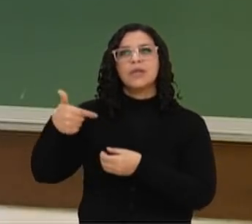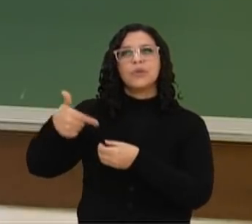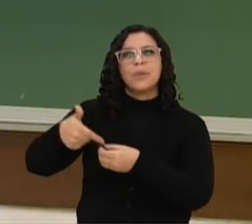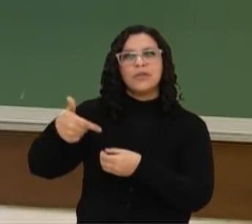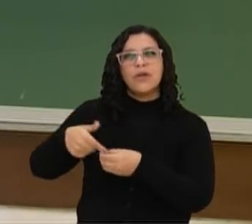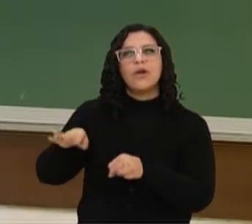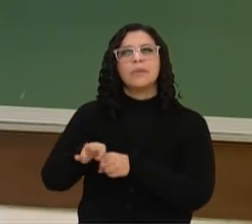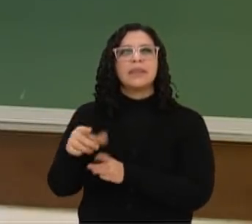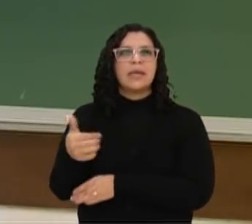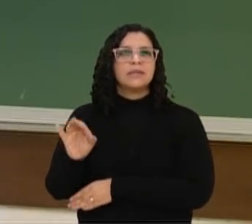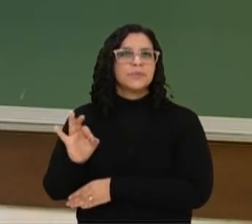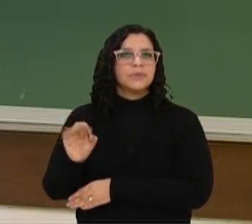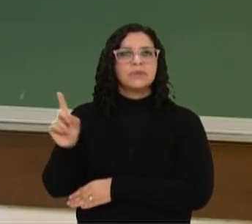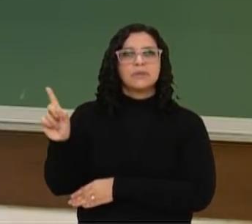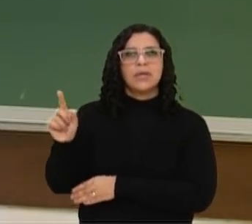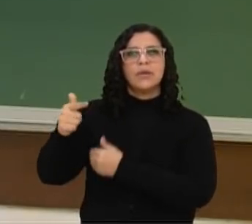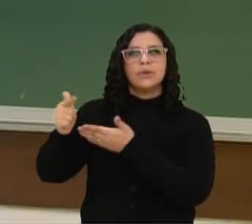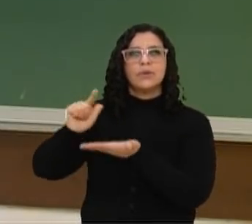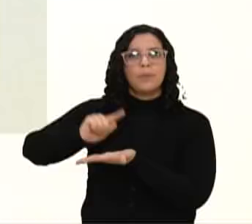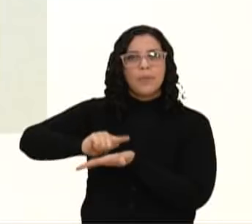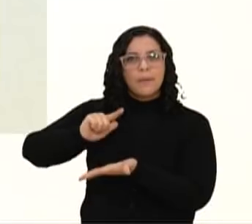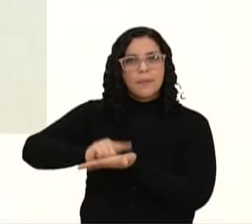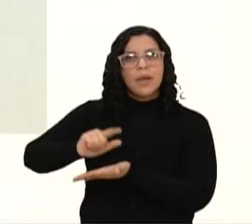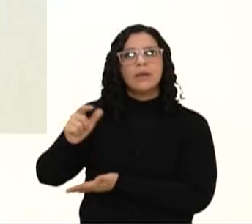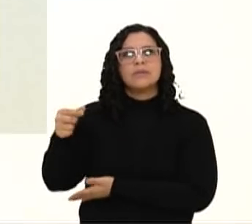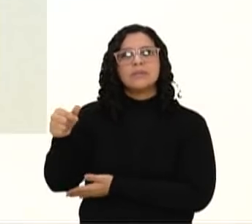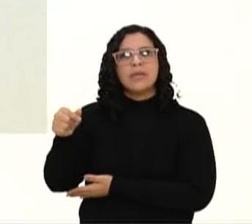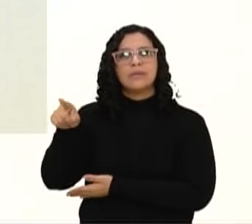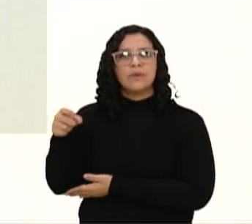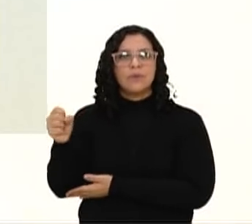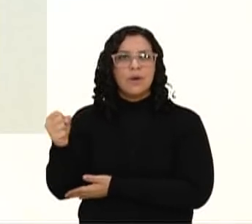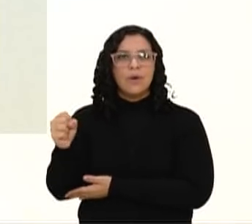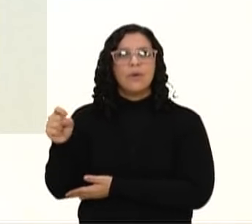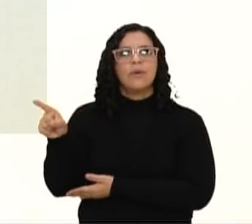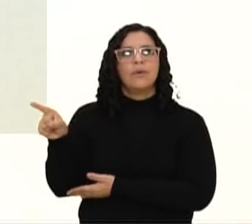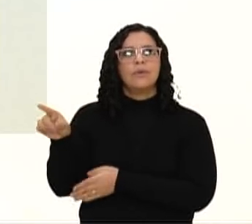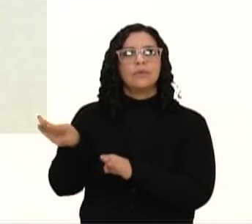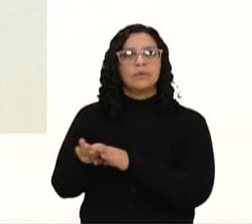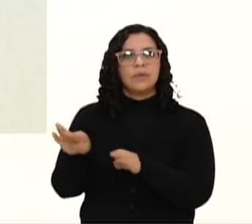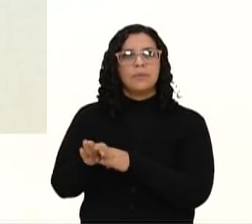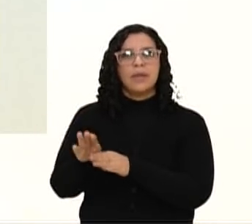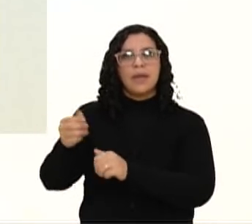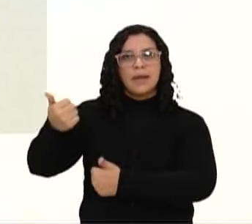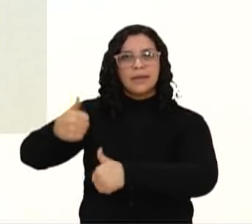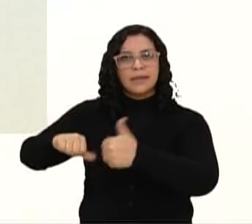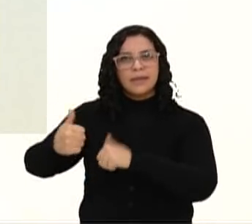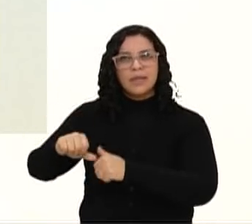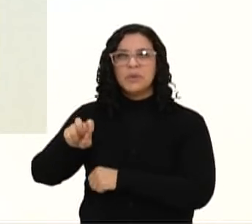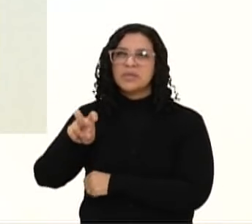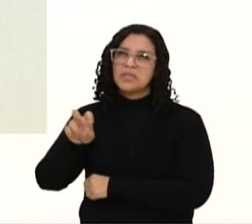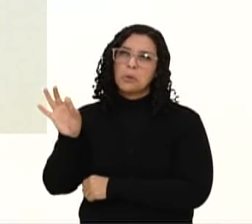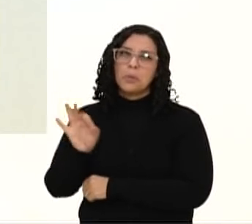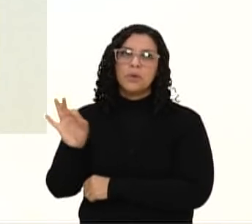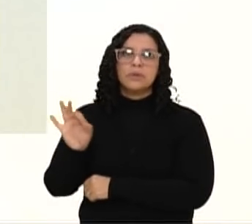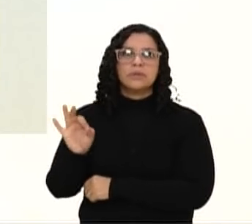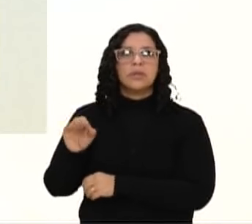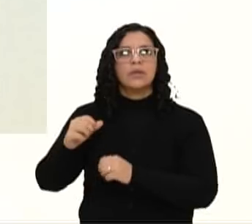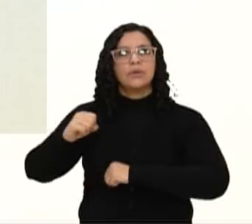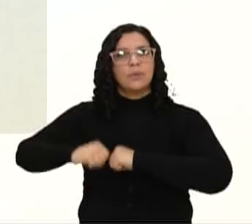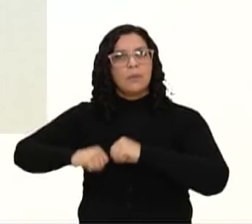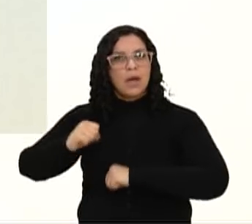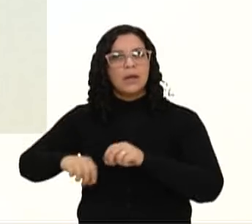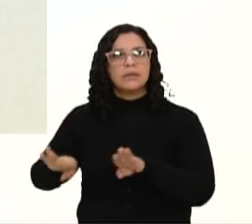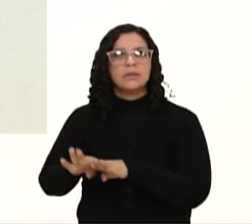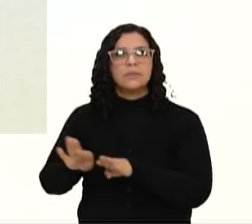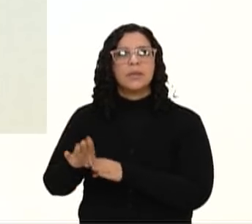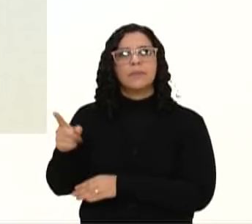petróleo 10%, papel e celulose 7,8%, produtos químicos em torno de 5%, máquinas e